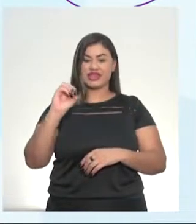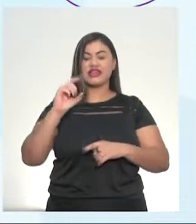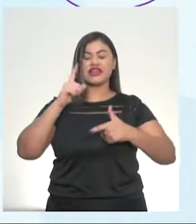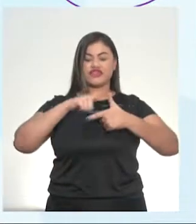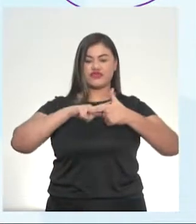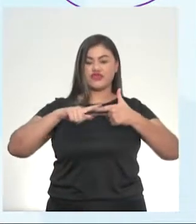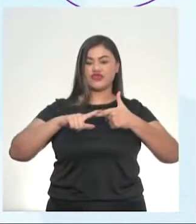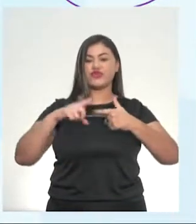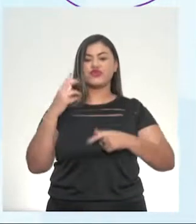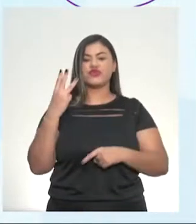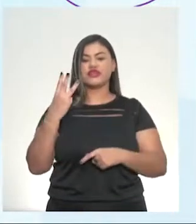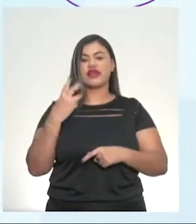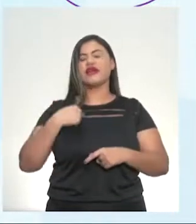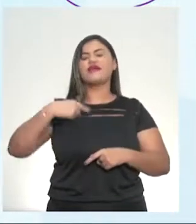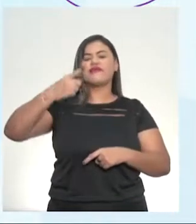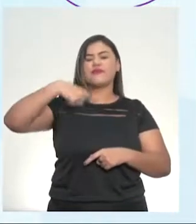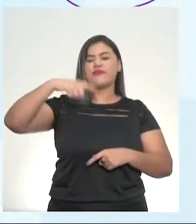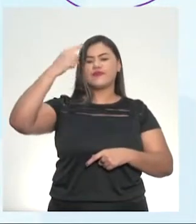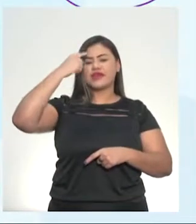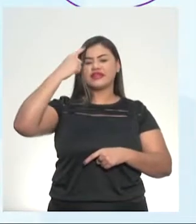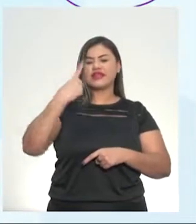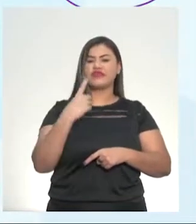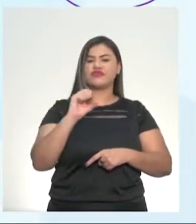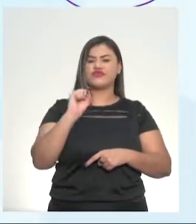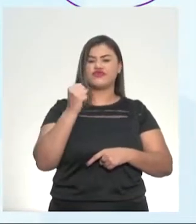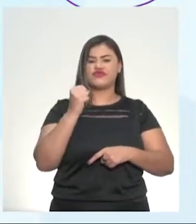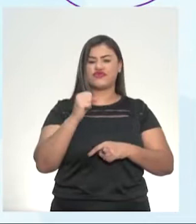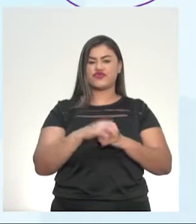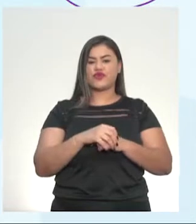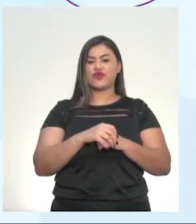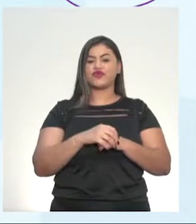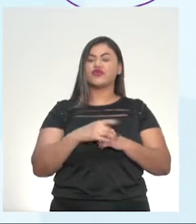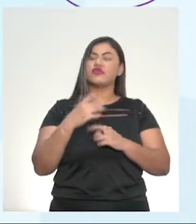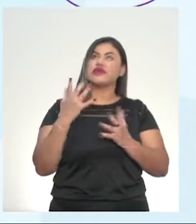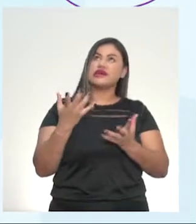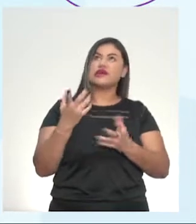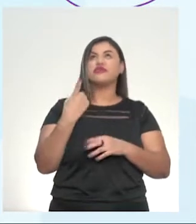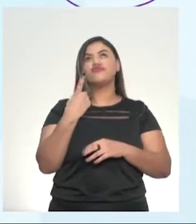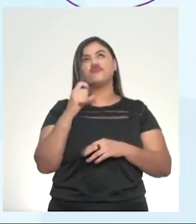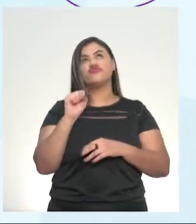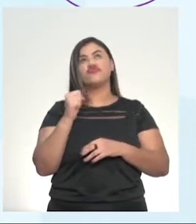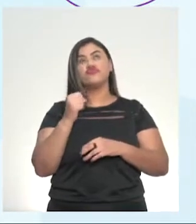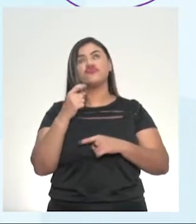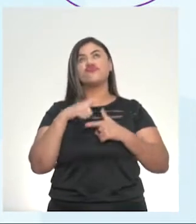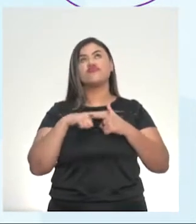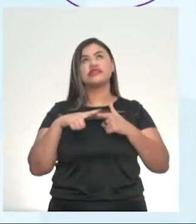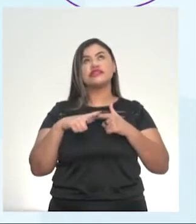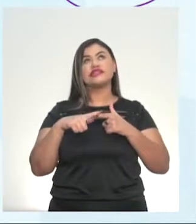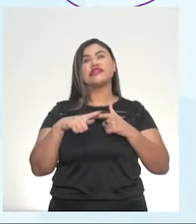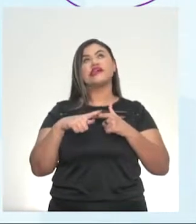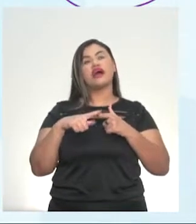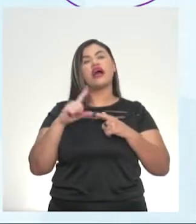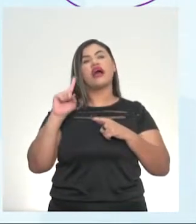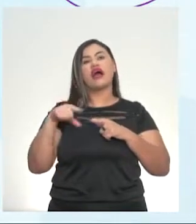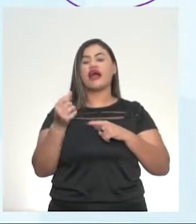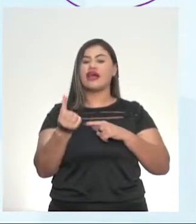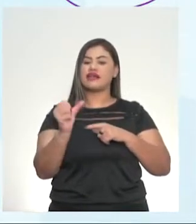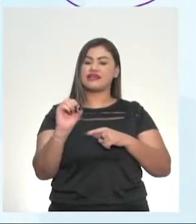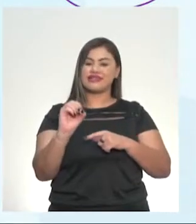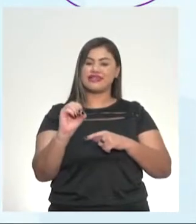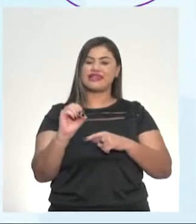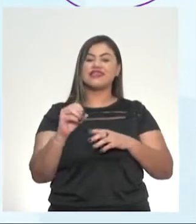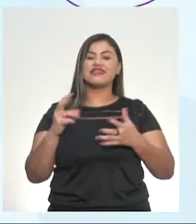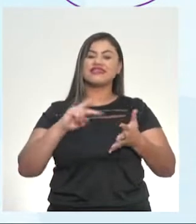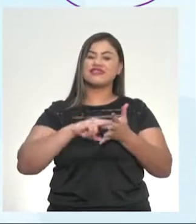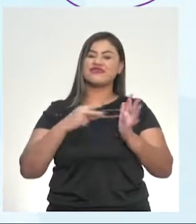no 18. 18 dividido por 3, 3 vezes 6. Então, 60. Isso significa que